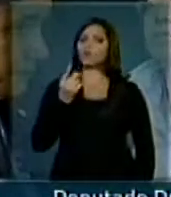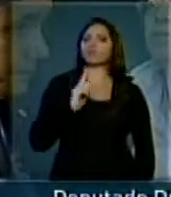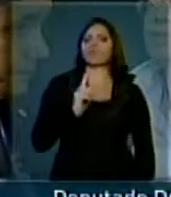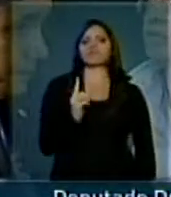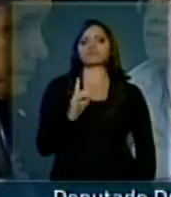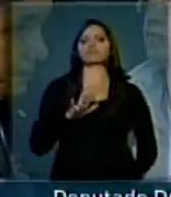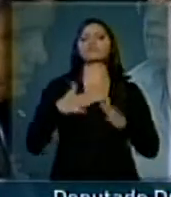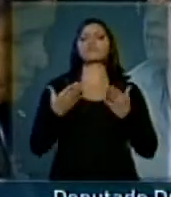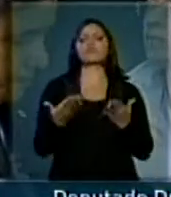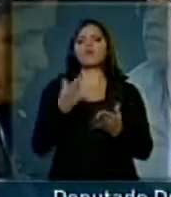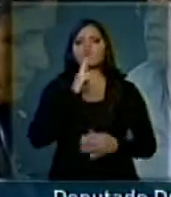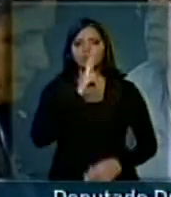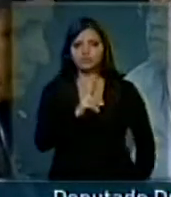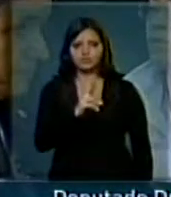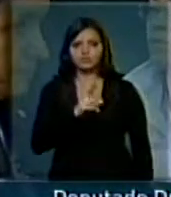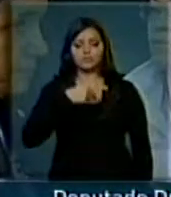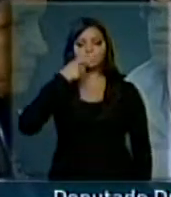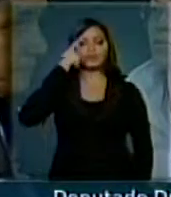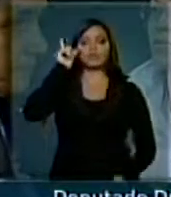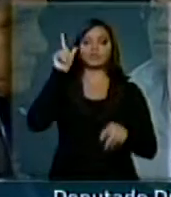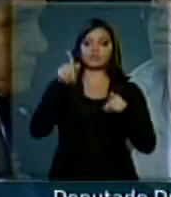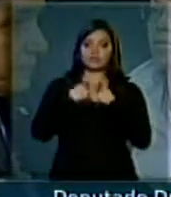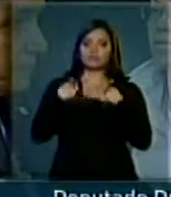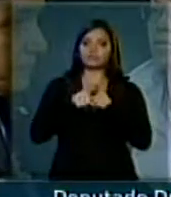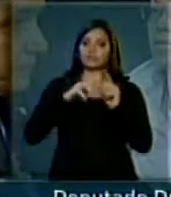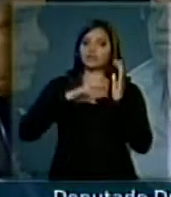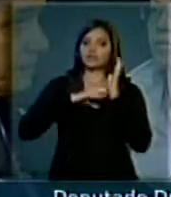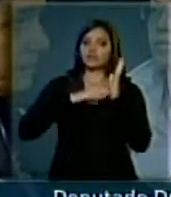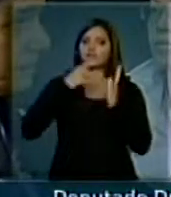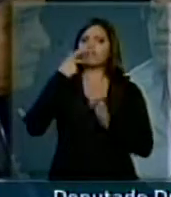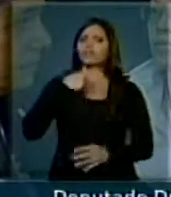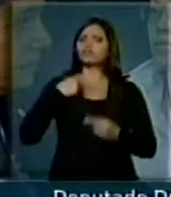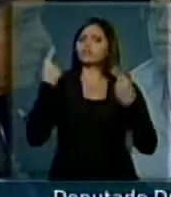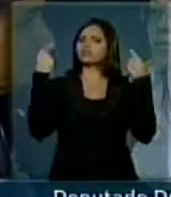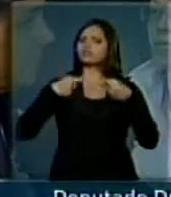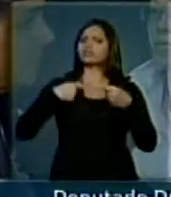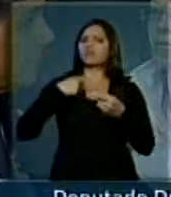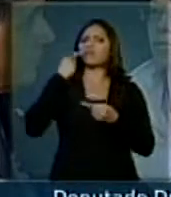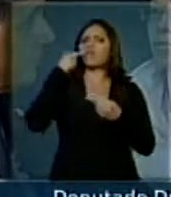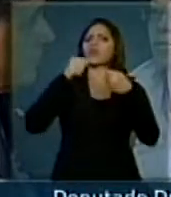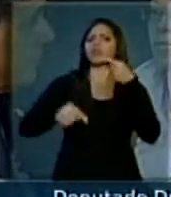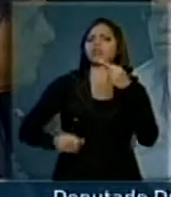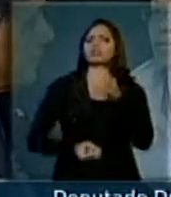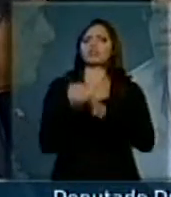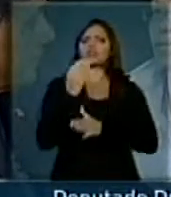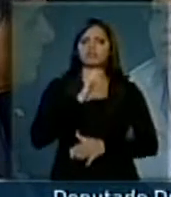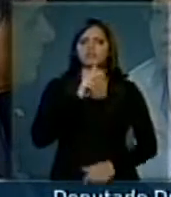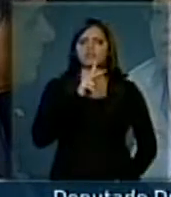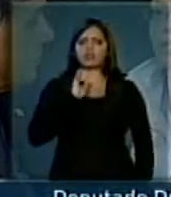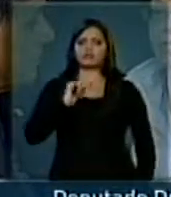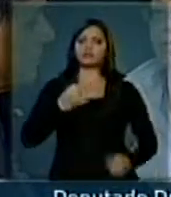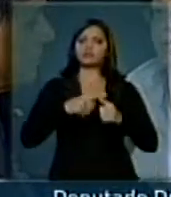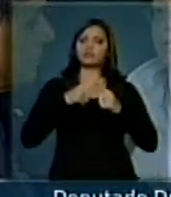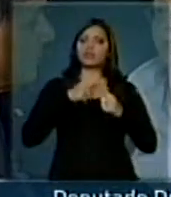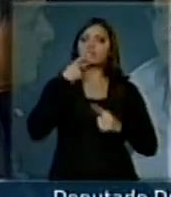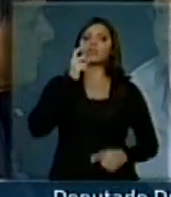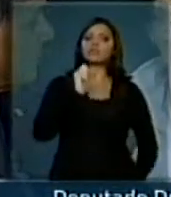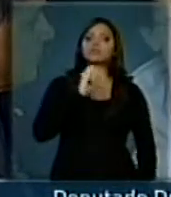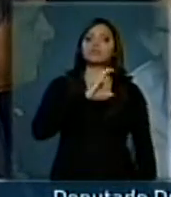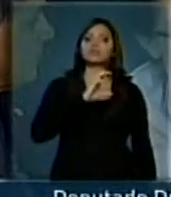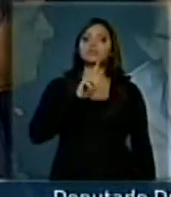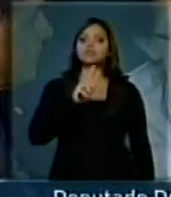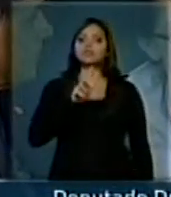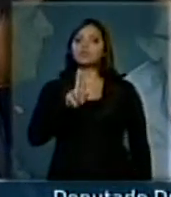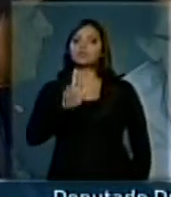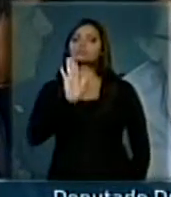Ontem, no Senado, o senhor afirmou também que é contrário à CPI por considerar que a CGU